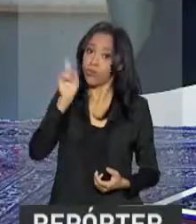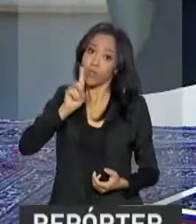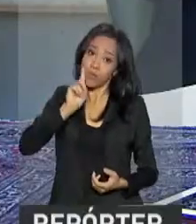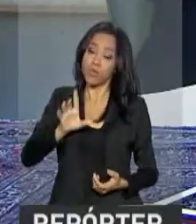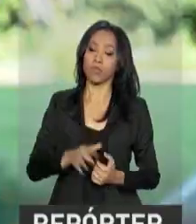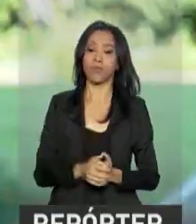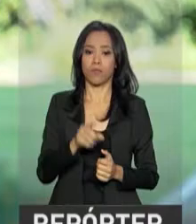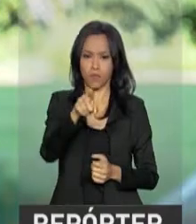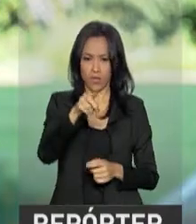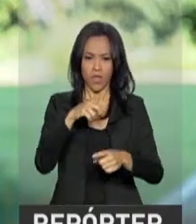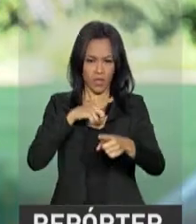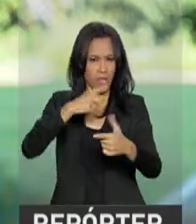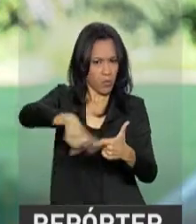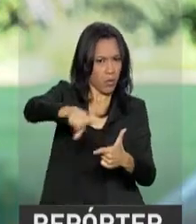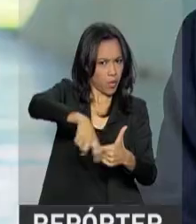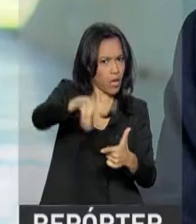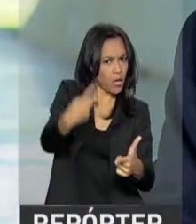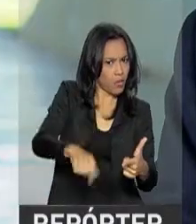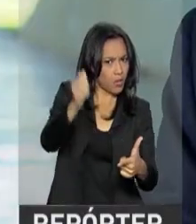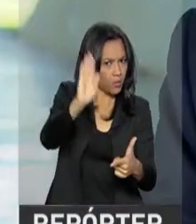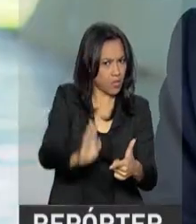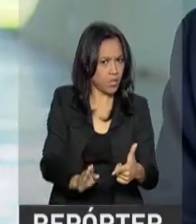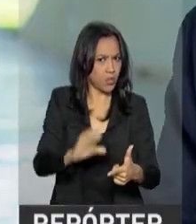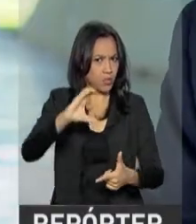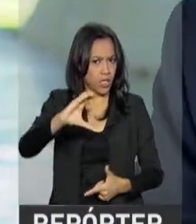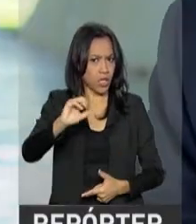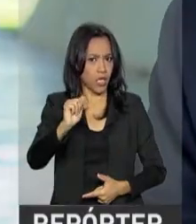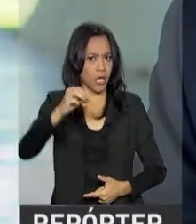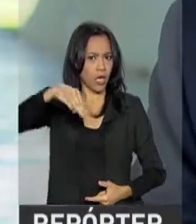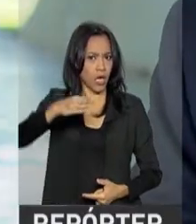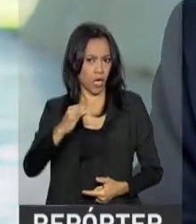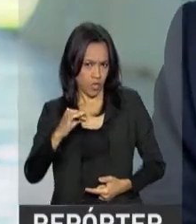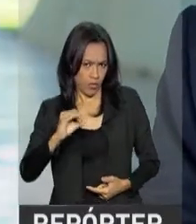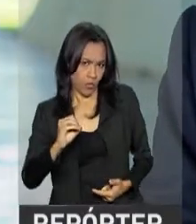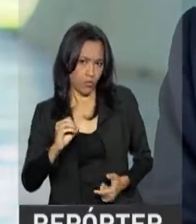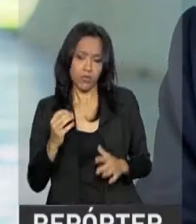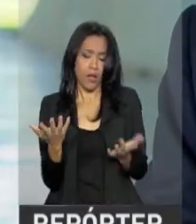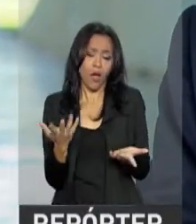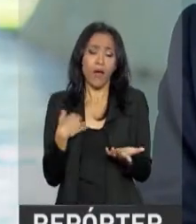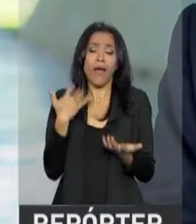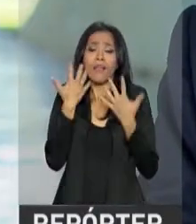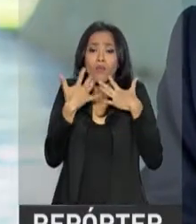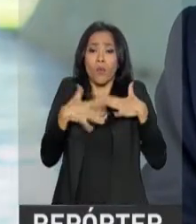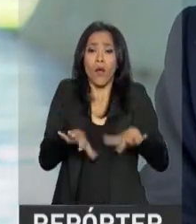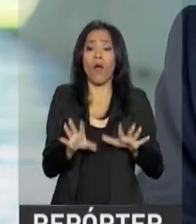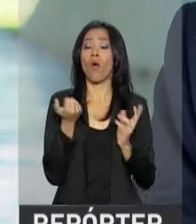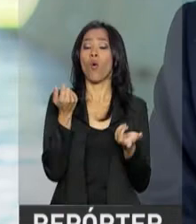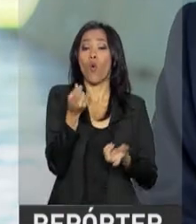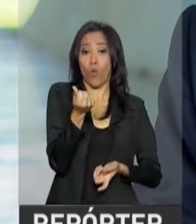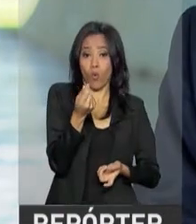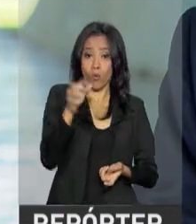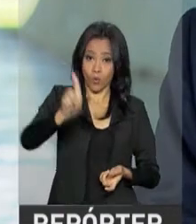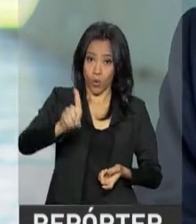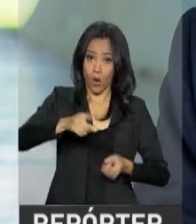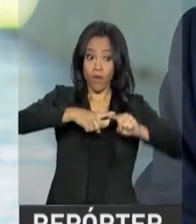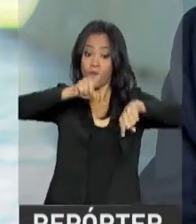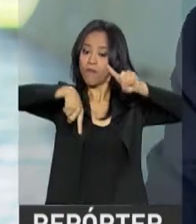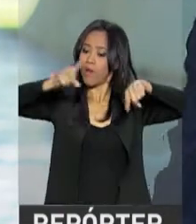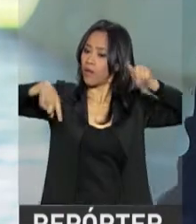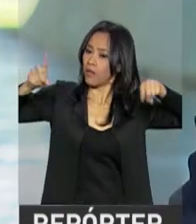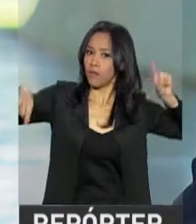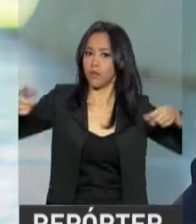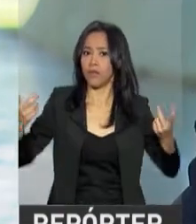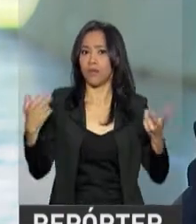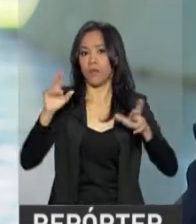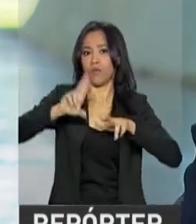risco de crises campeão brasil não há risco não é isso é natural o dólar varia muito e diga você varia em função